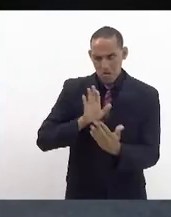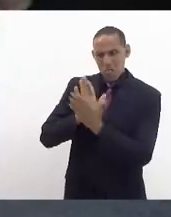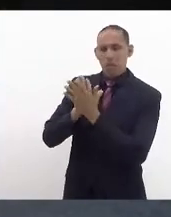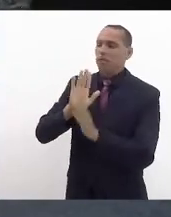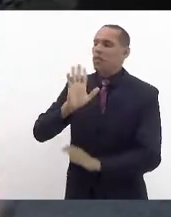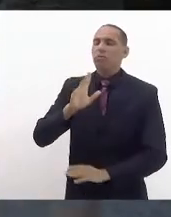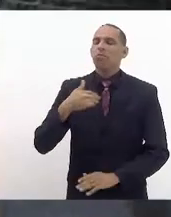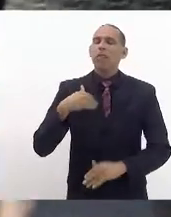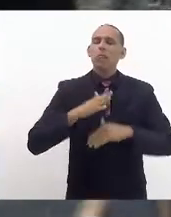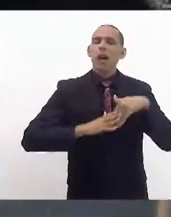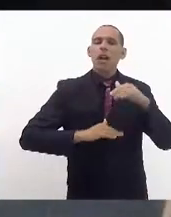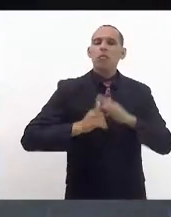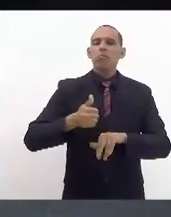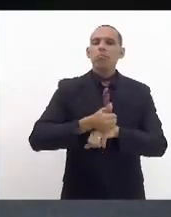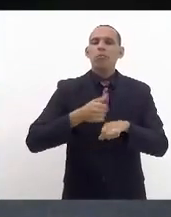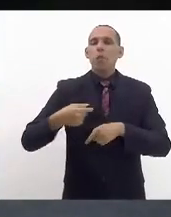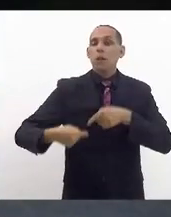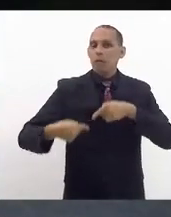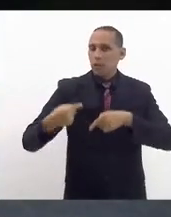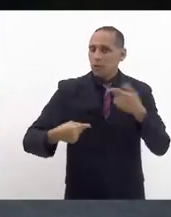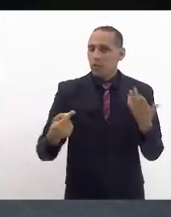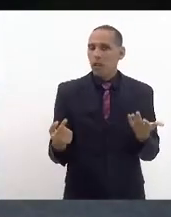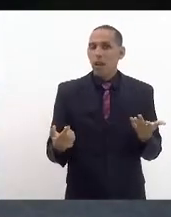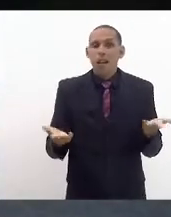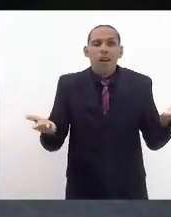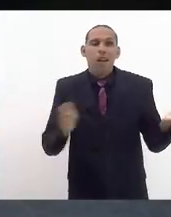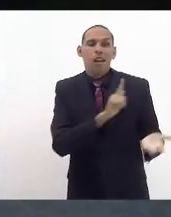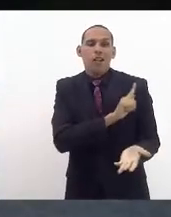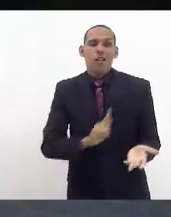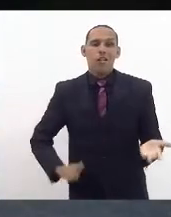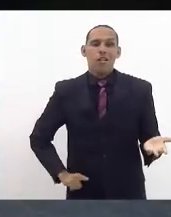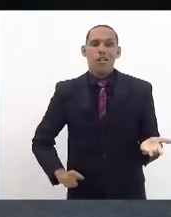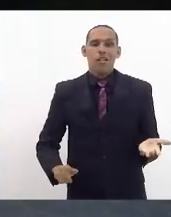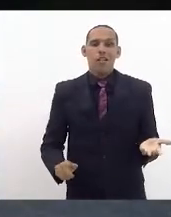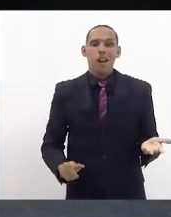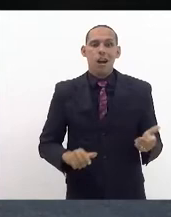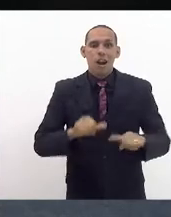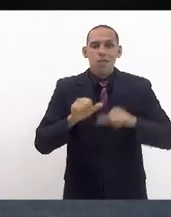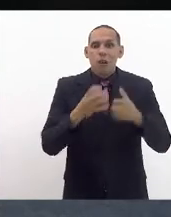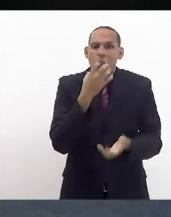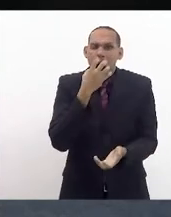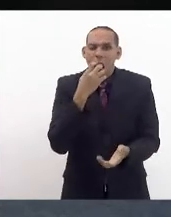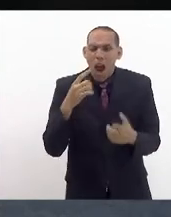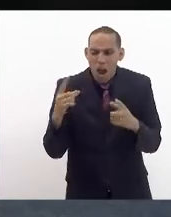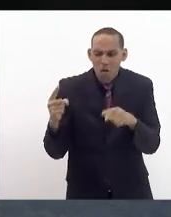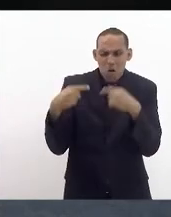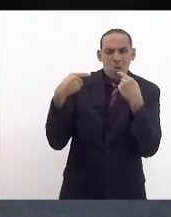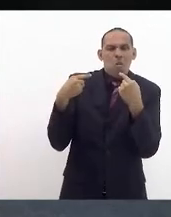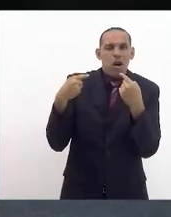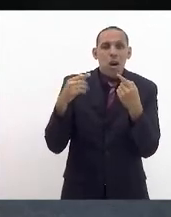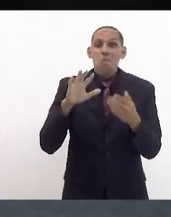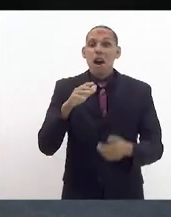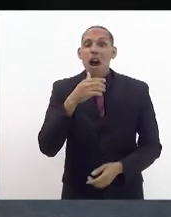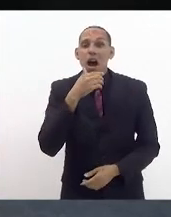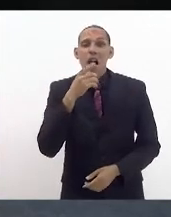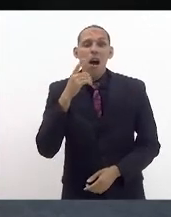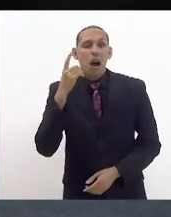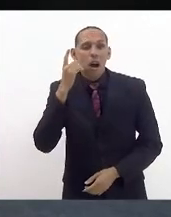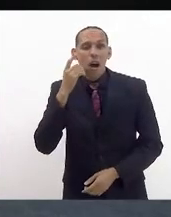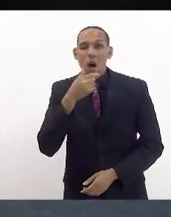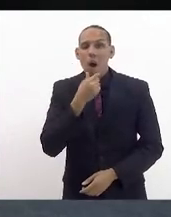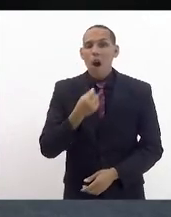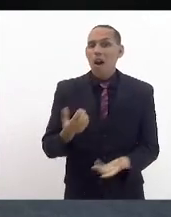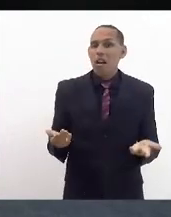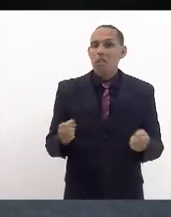vou para o profissional político, aí o governador quer virar um pitbull. Mas quando é deputado homem, não passa de o